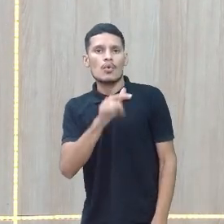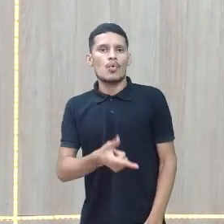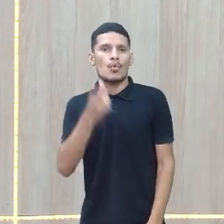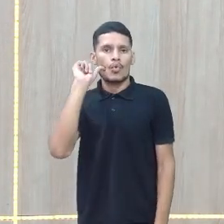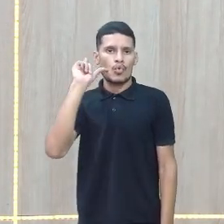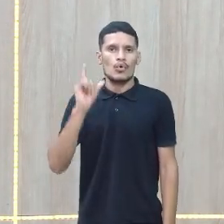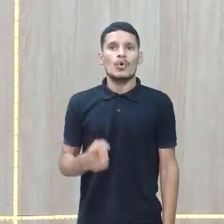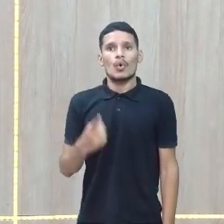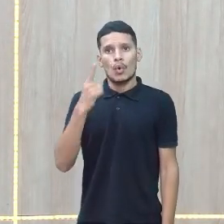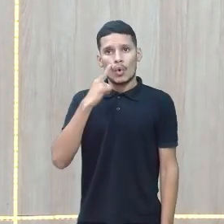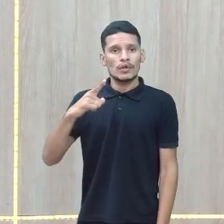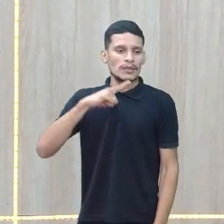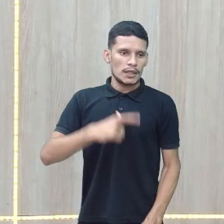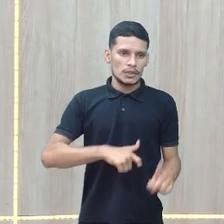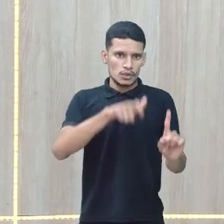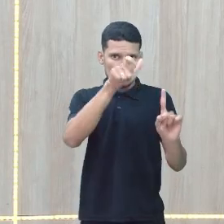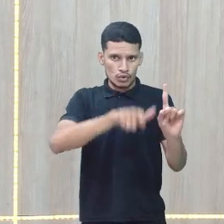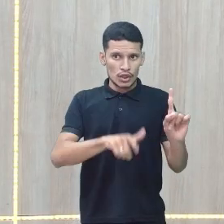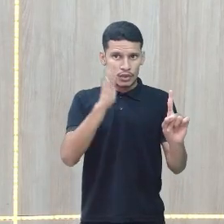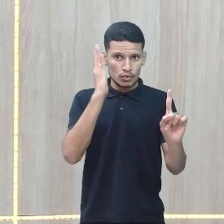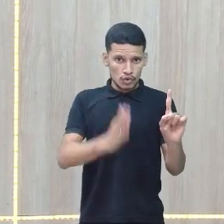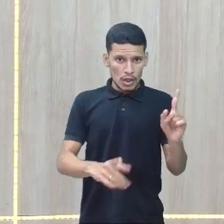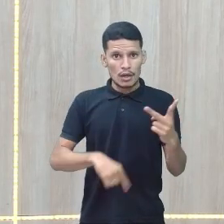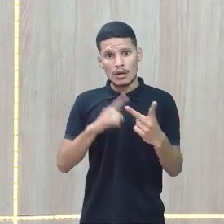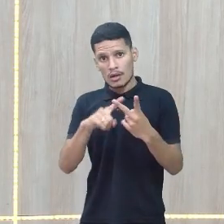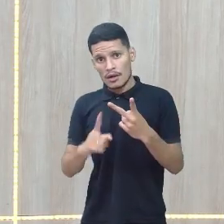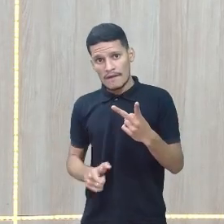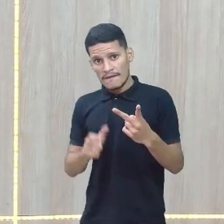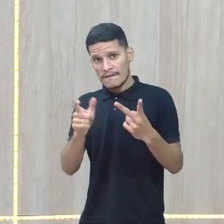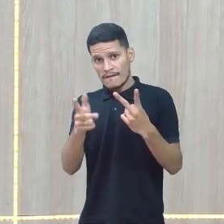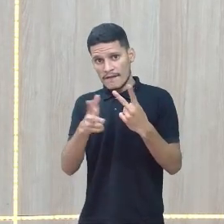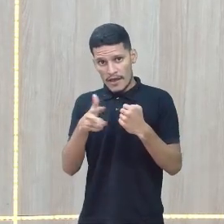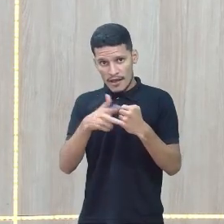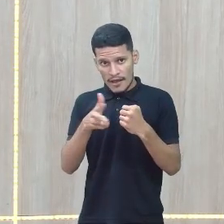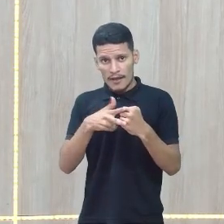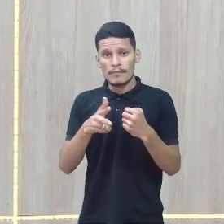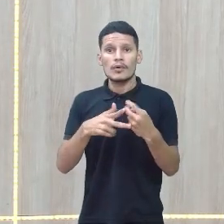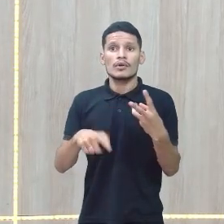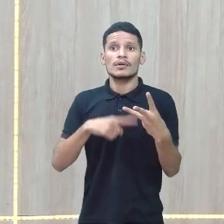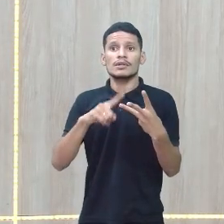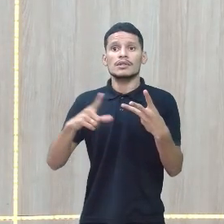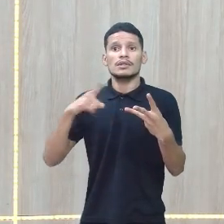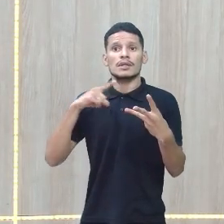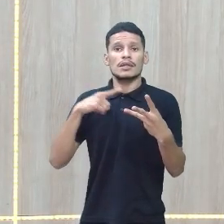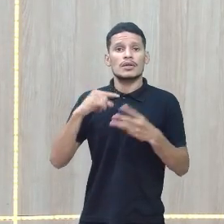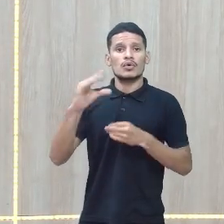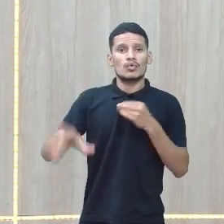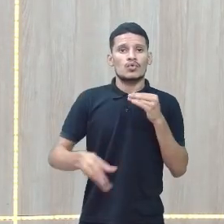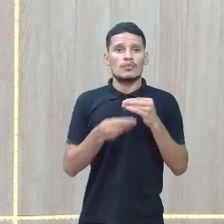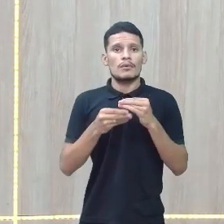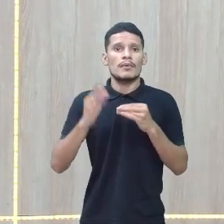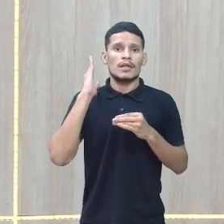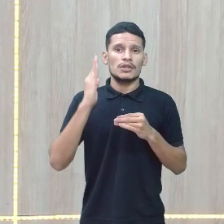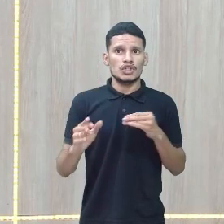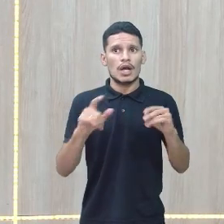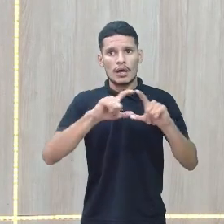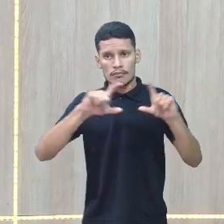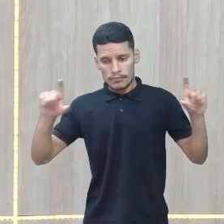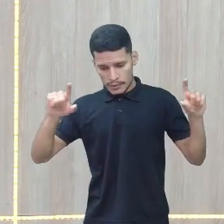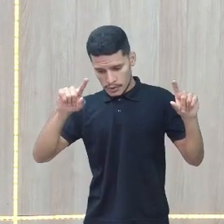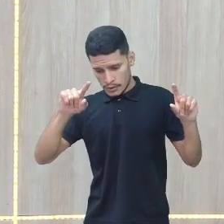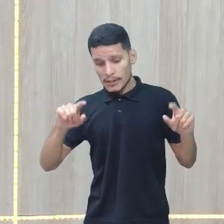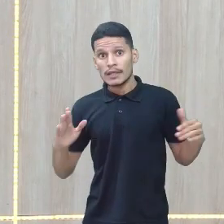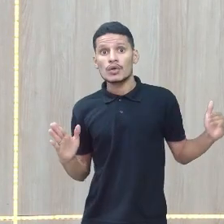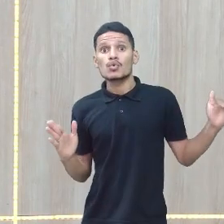temos aqui o sujeito, não é? O verbo, o restante que eu já mostrei para vocês, que é o